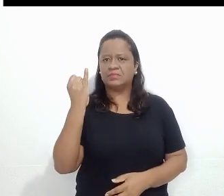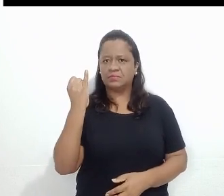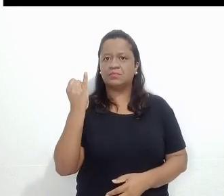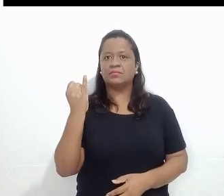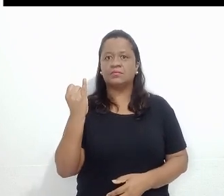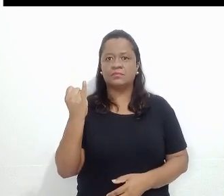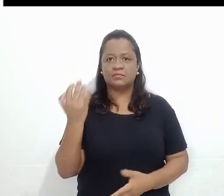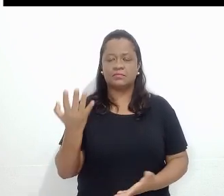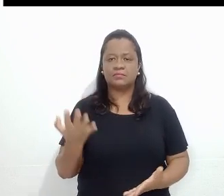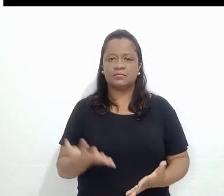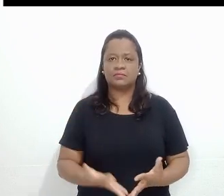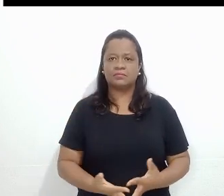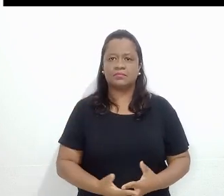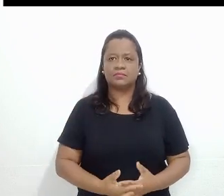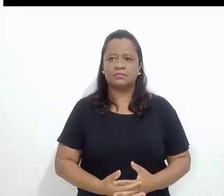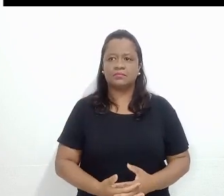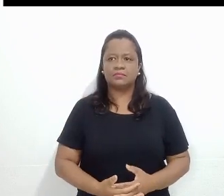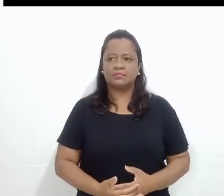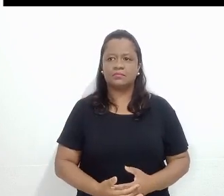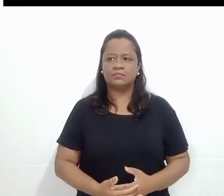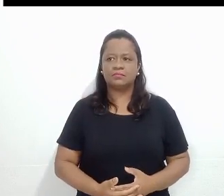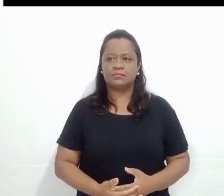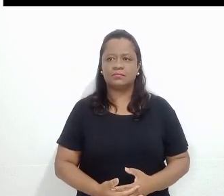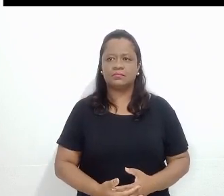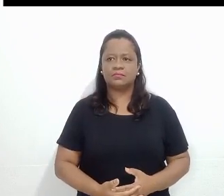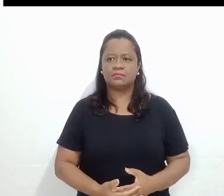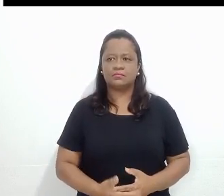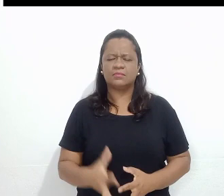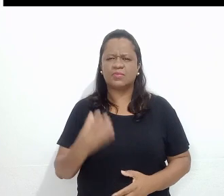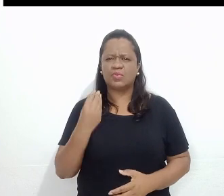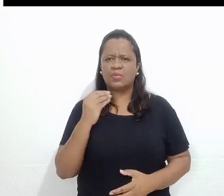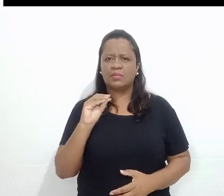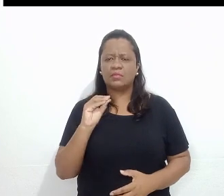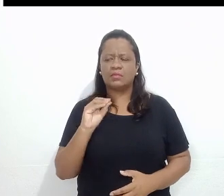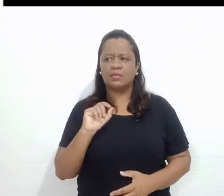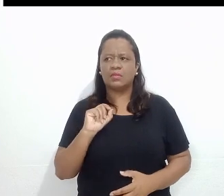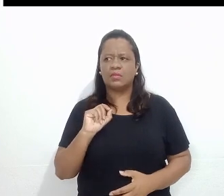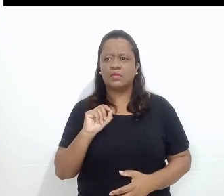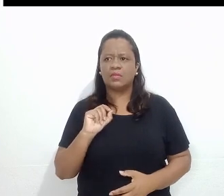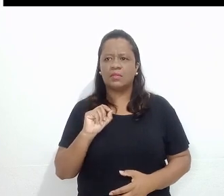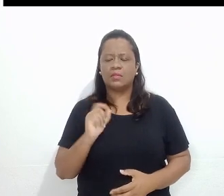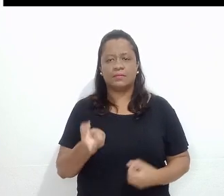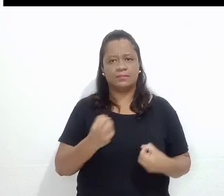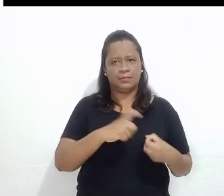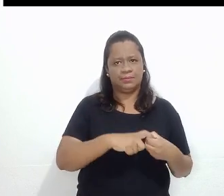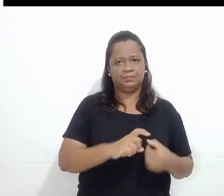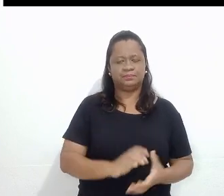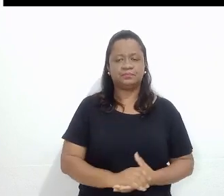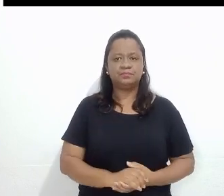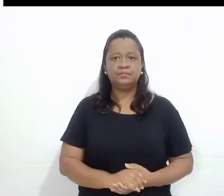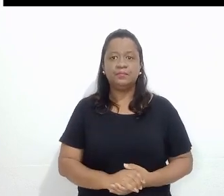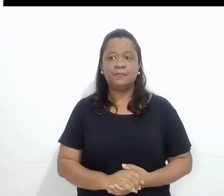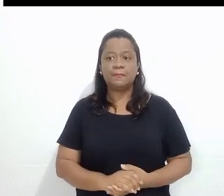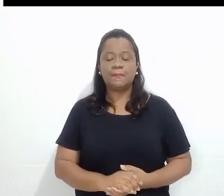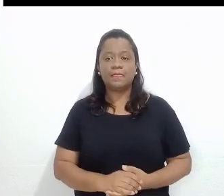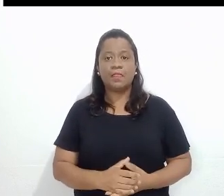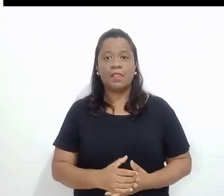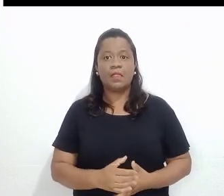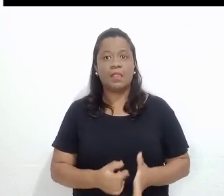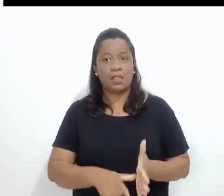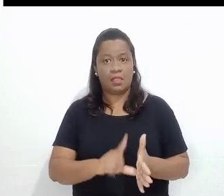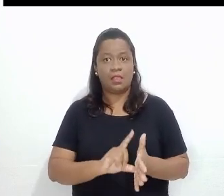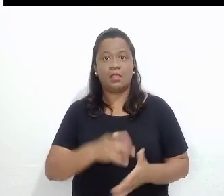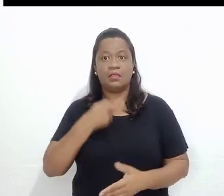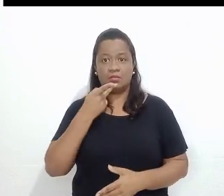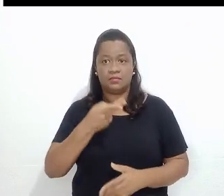falei, coloquei aqui, não, vou voltar. Antes de eu falar do GAF, deixa eu